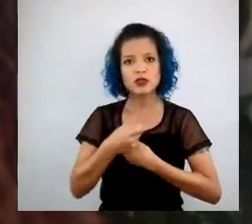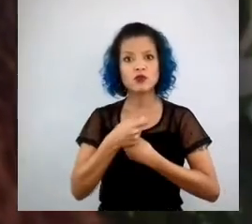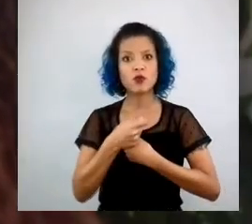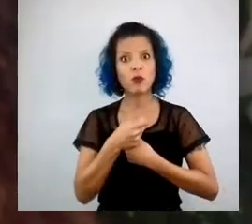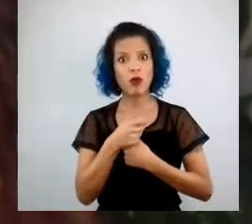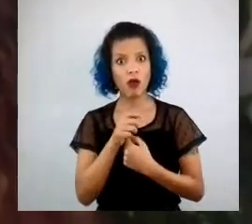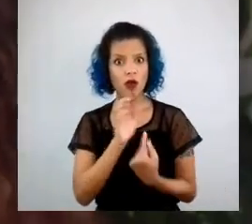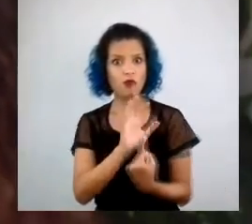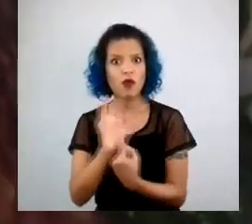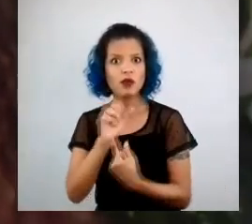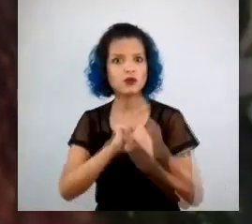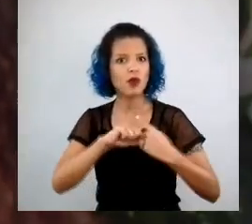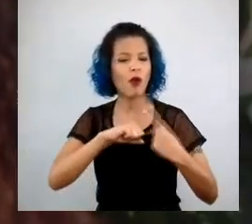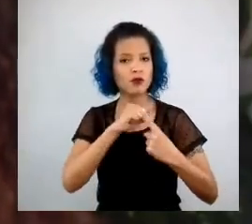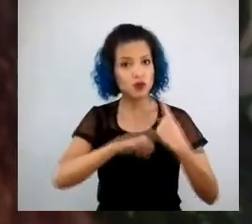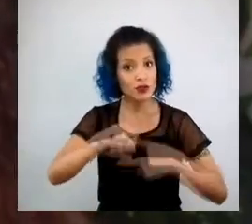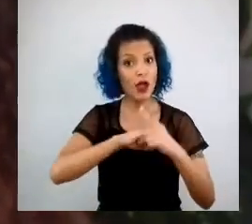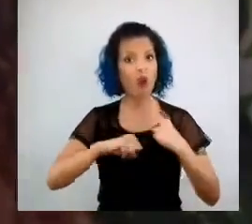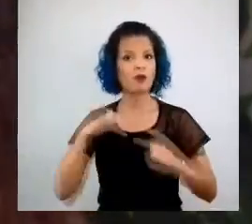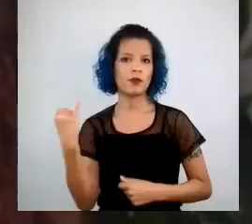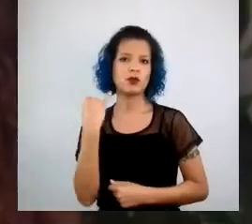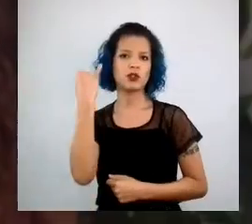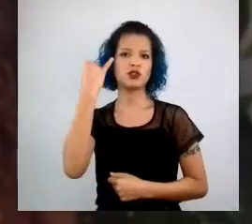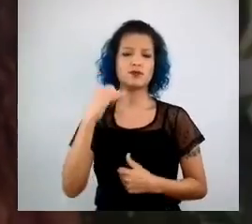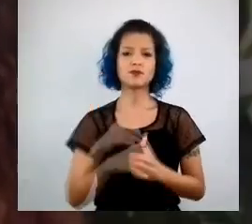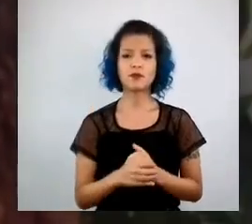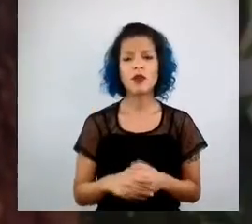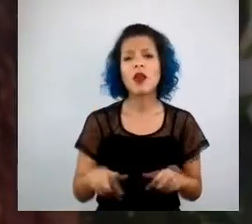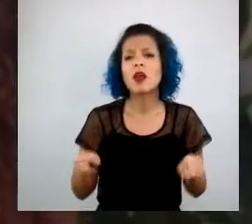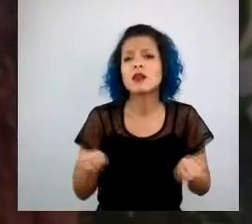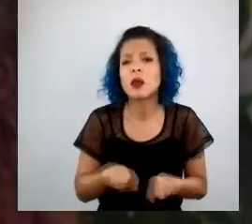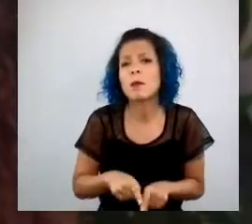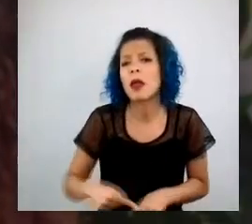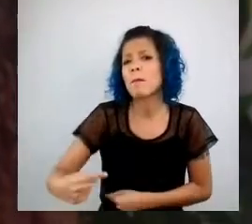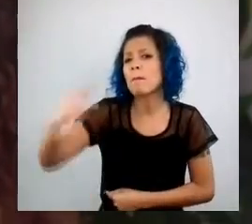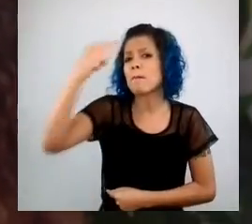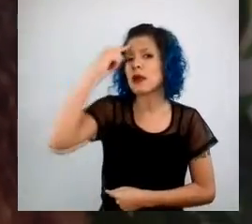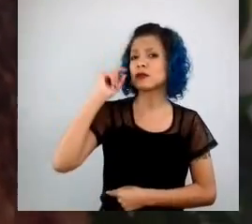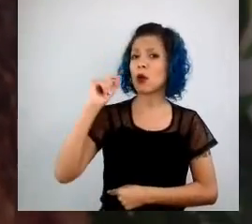sobre os paradigmas que a vida nos impõe.